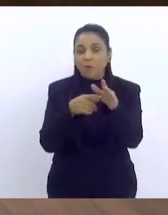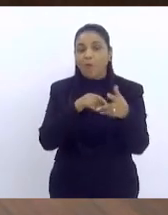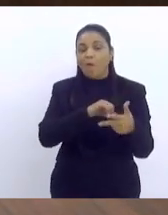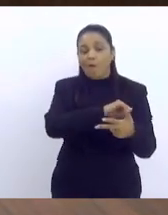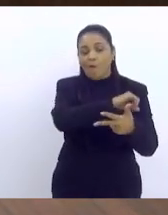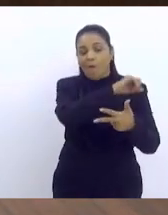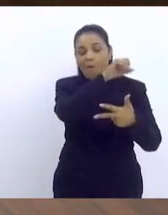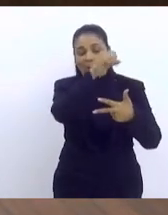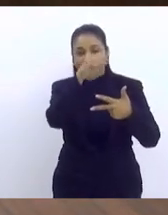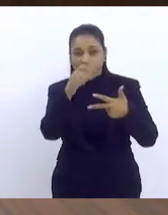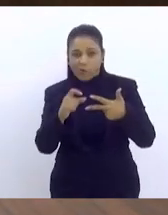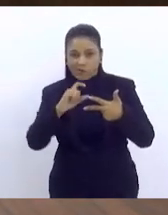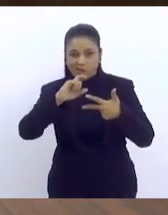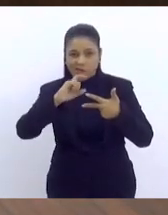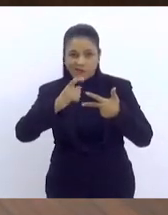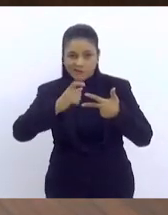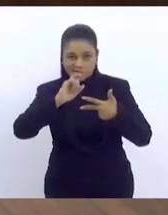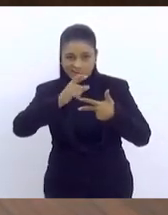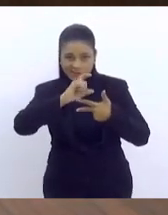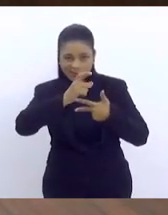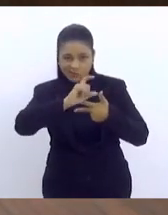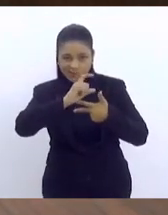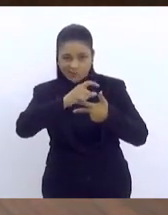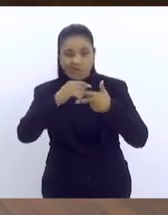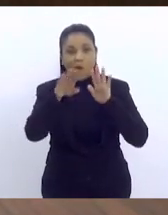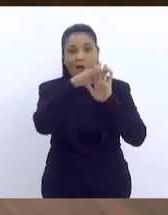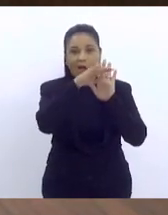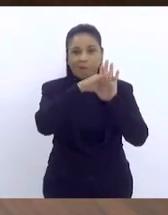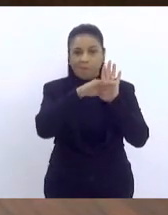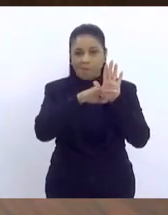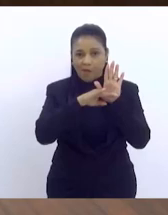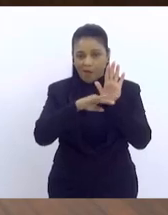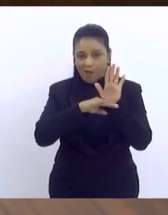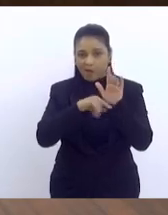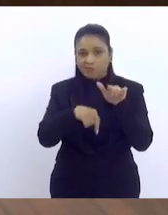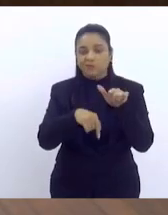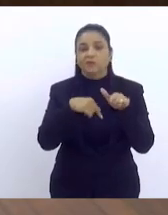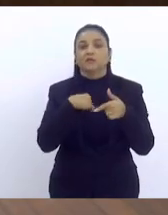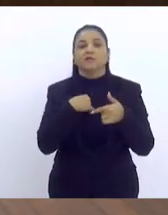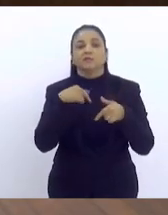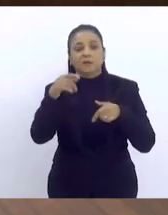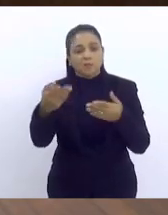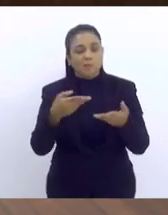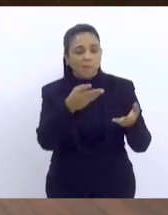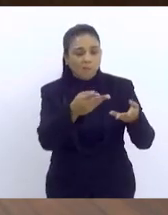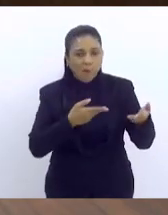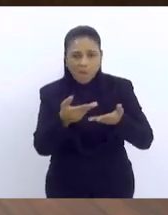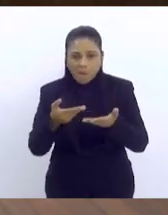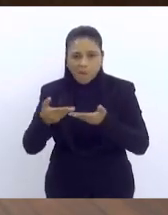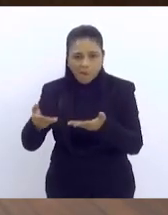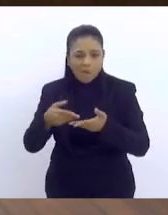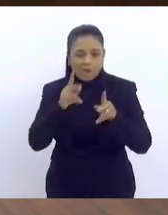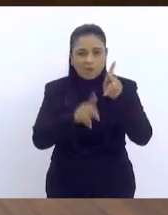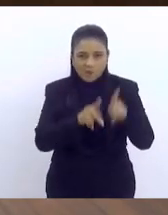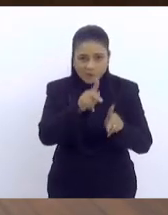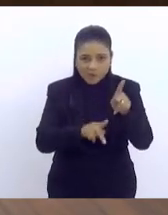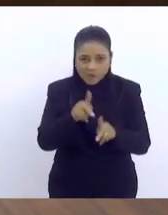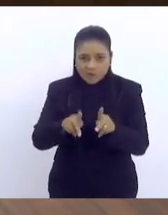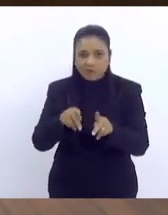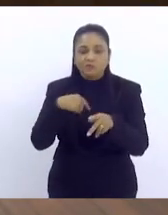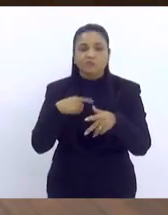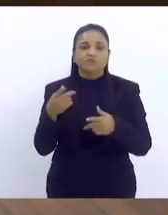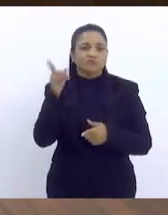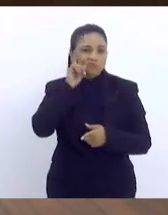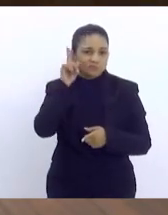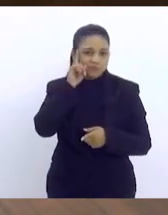executivo as nossas pautas aquilo que a população traz Até nós no dia a dia do nosso mandato e o